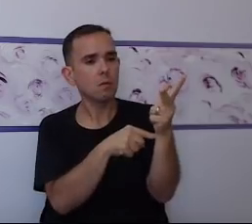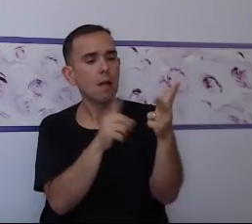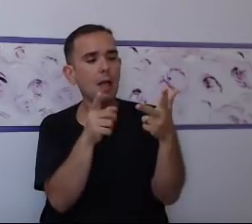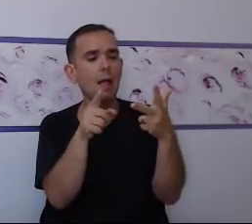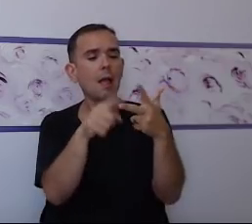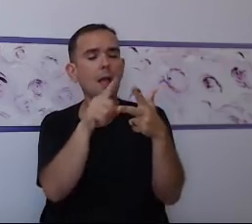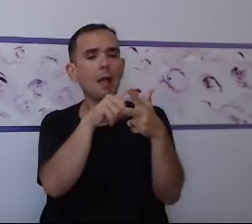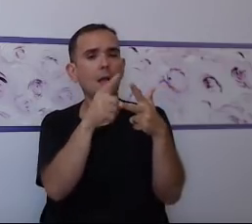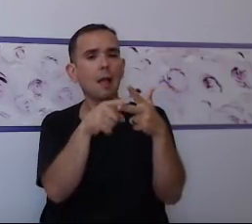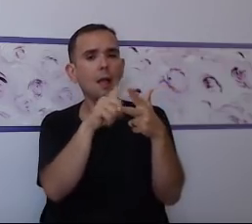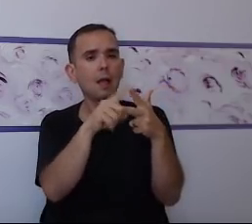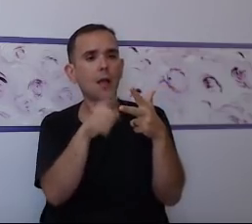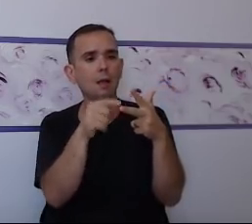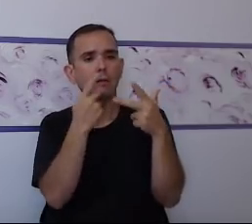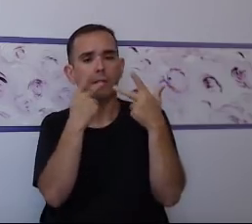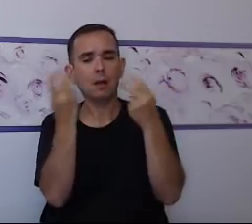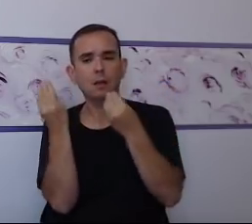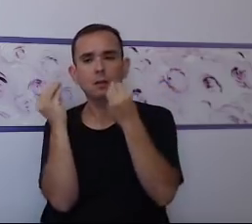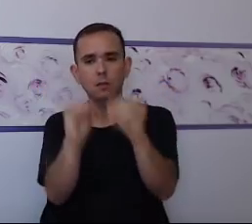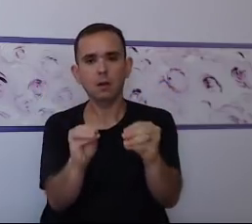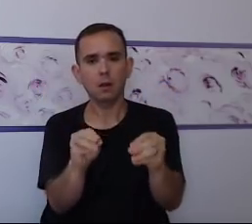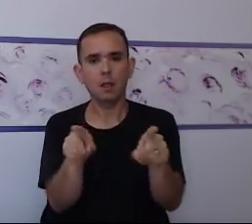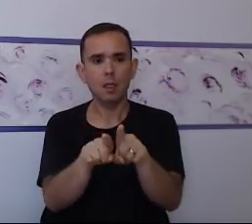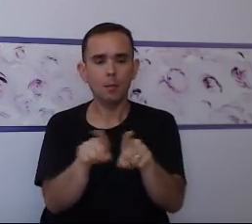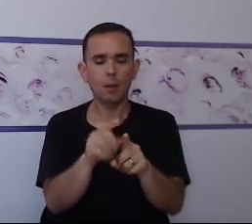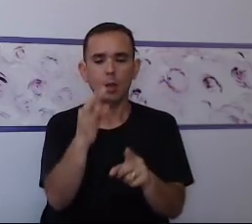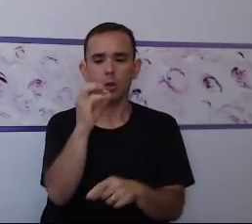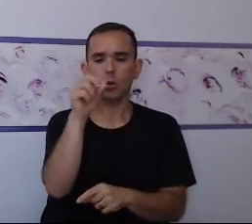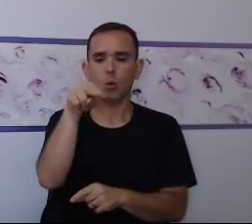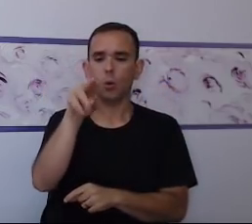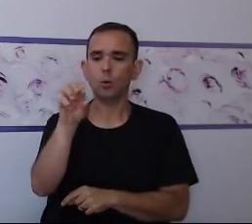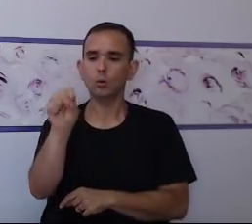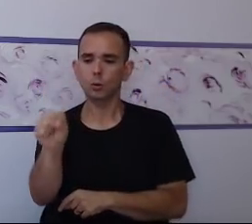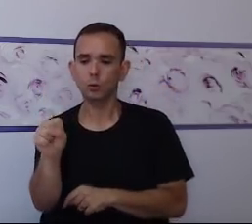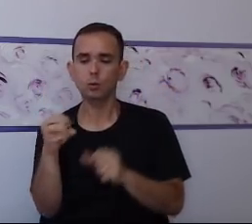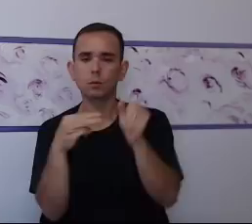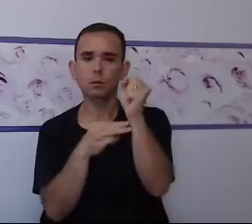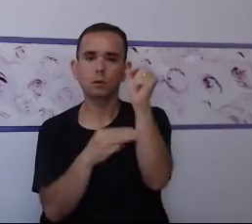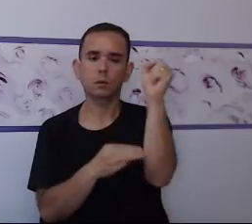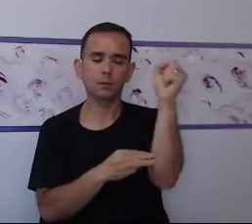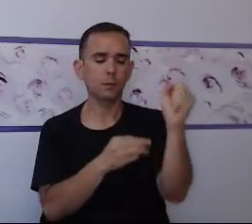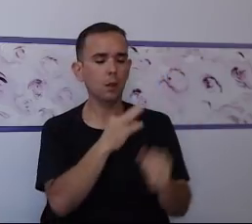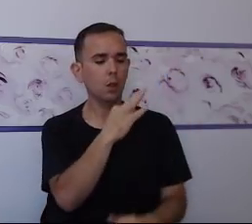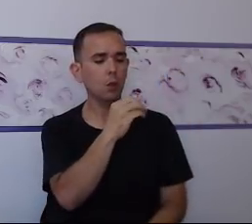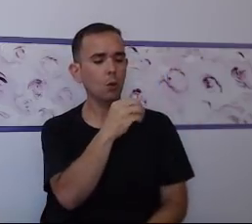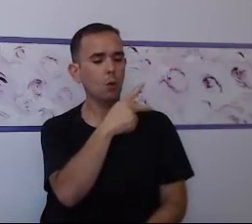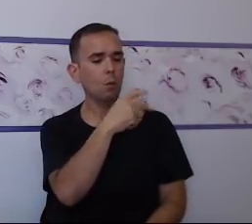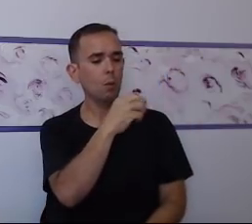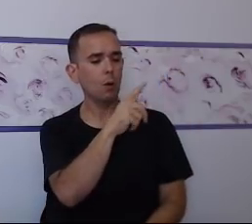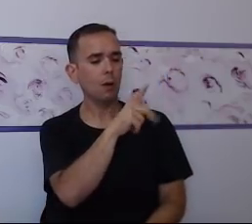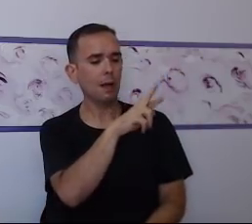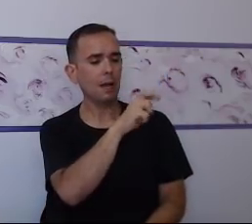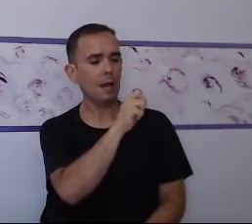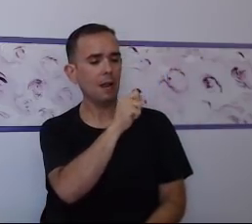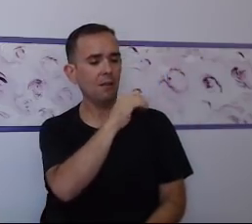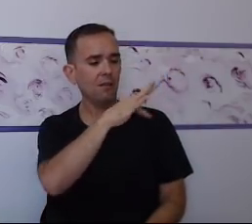duas nomenclaturas que a gente vai trazer, tanto do tônus muscular quanto da topografia da lesão, que são as definições mais